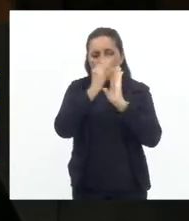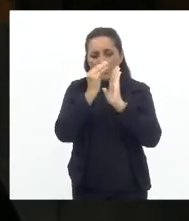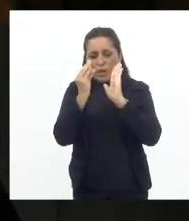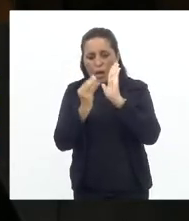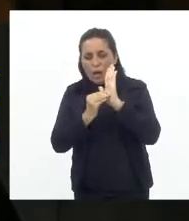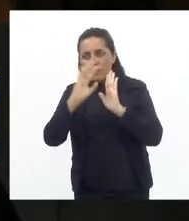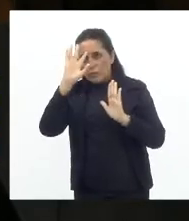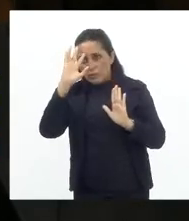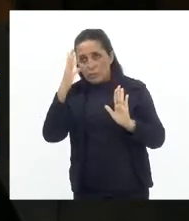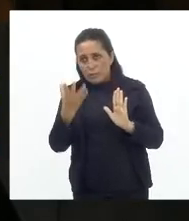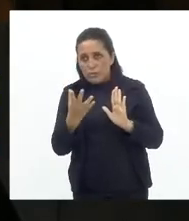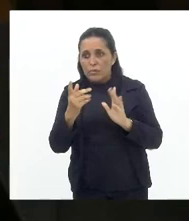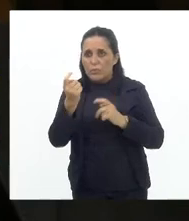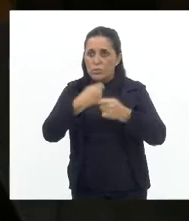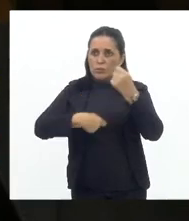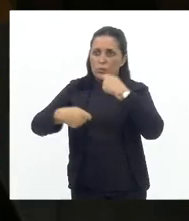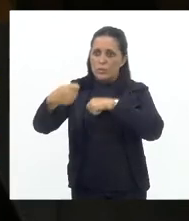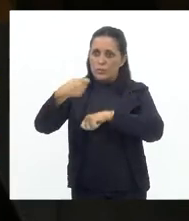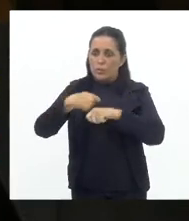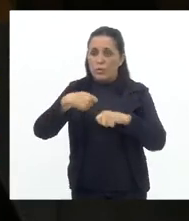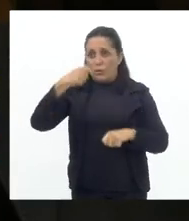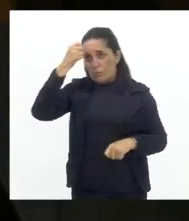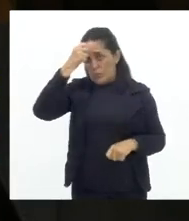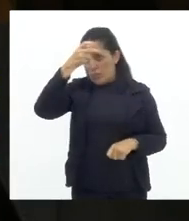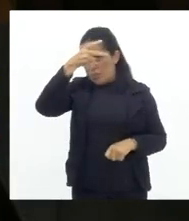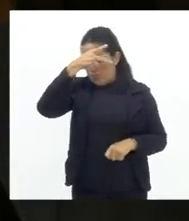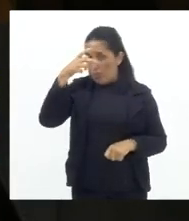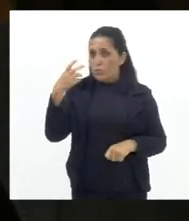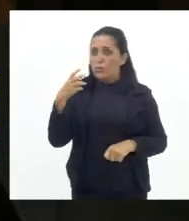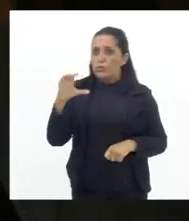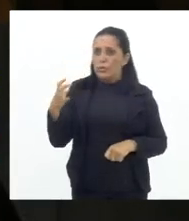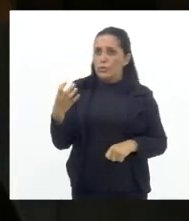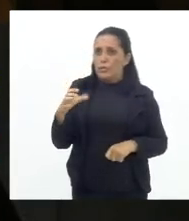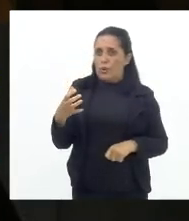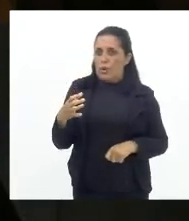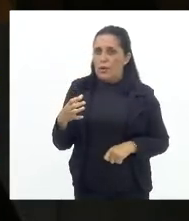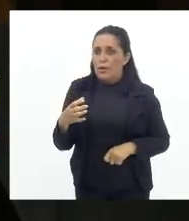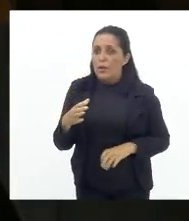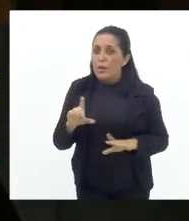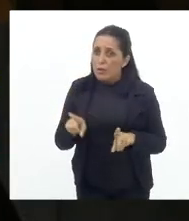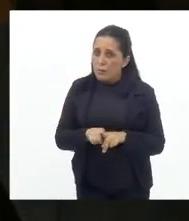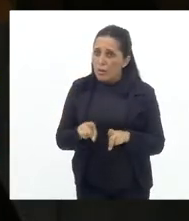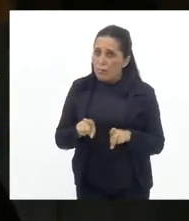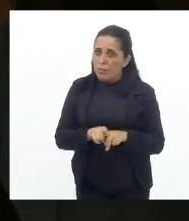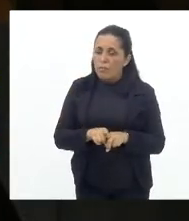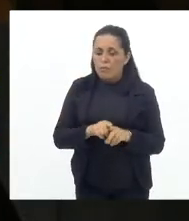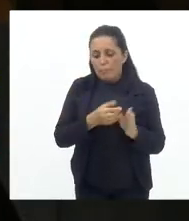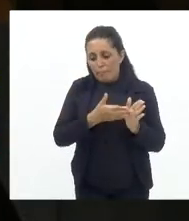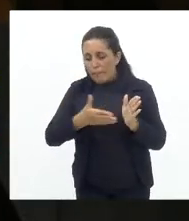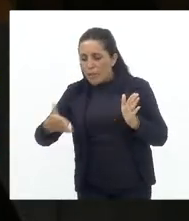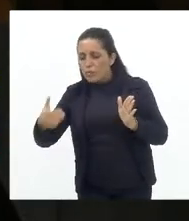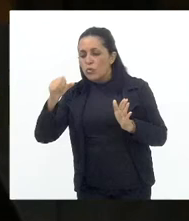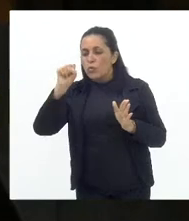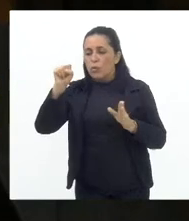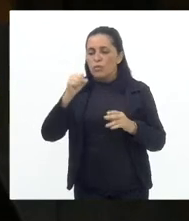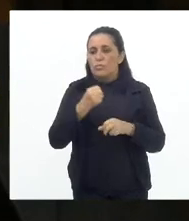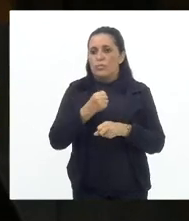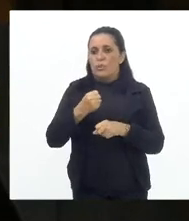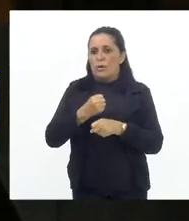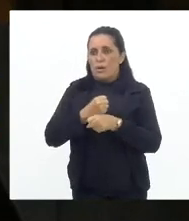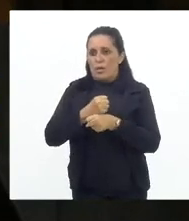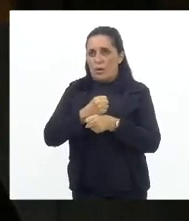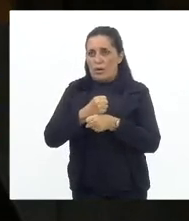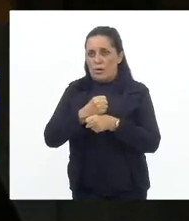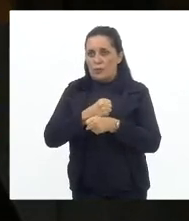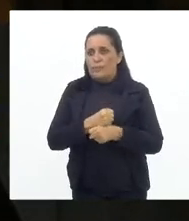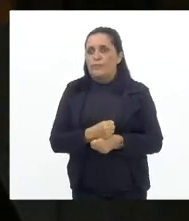por parte da administração Municipal de Niterói e sobretudo no tenho né no período de oito anos da gestão do Rodrigo